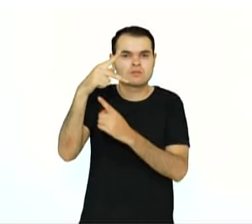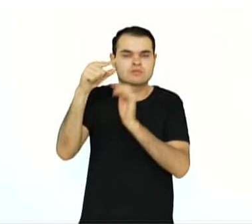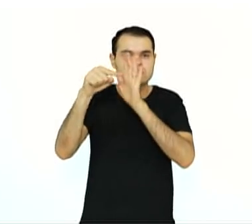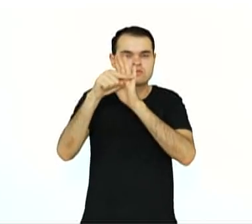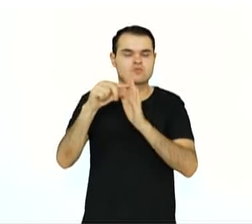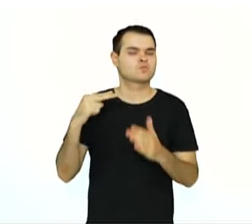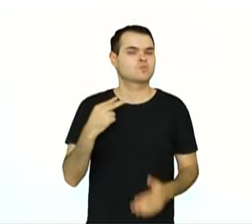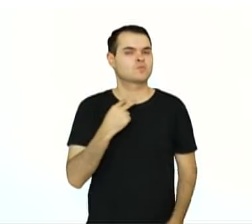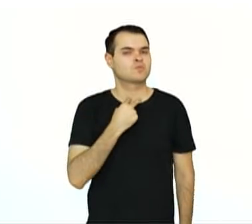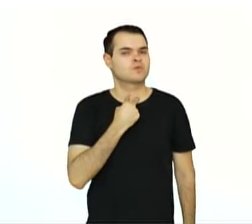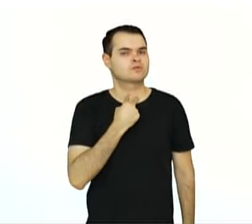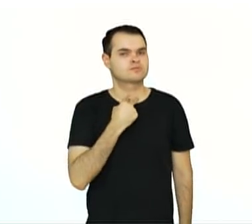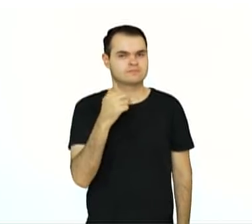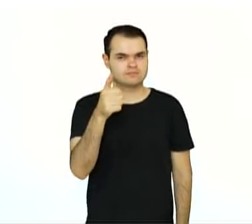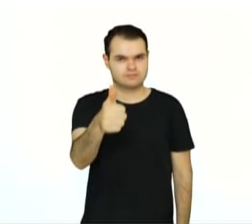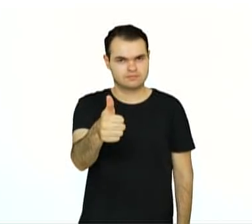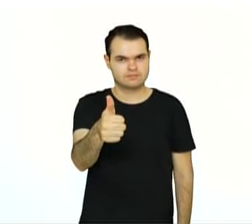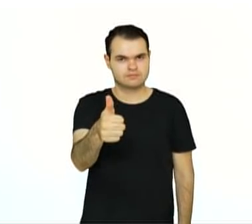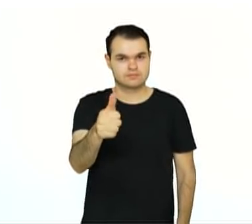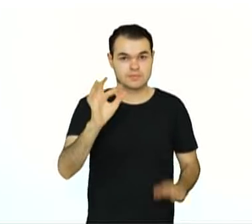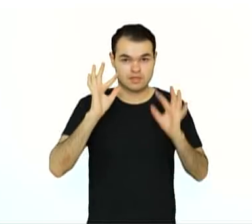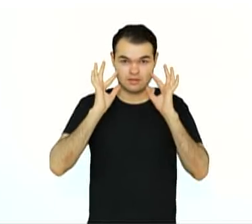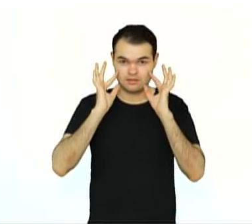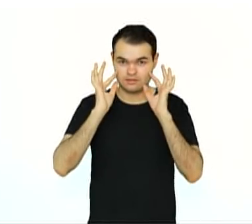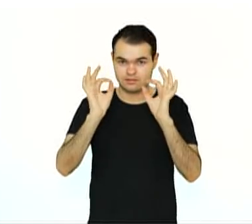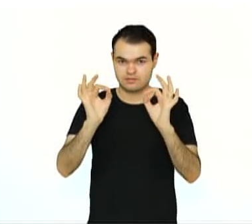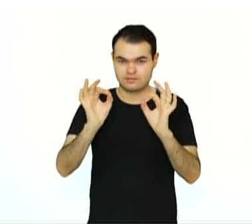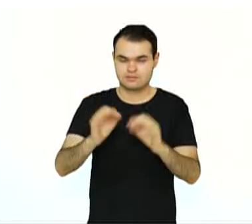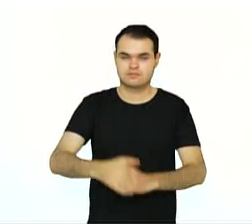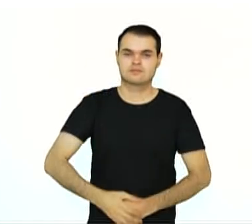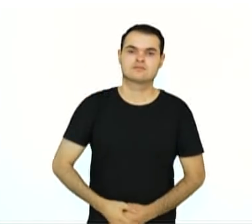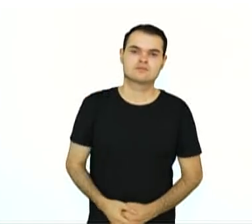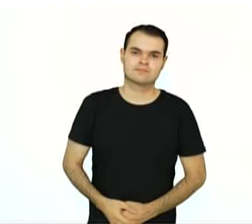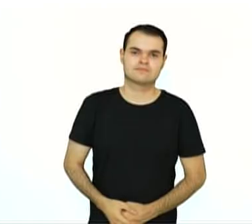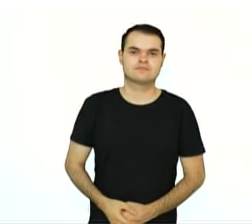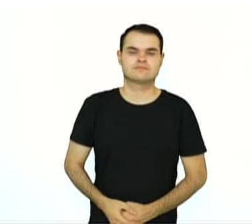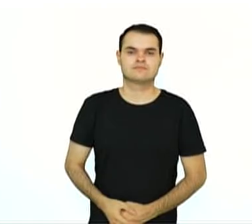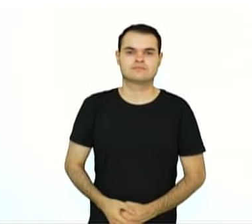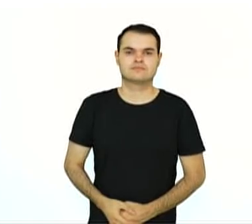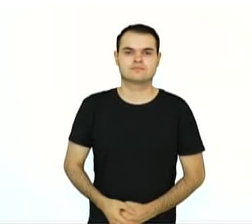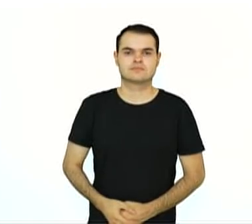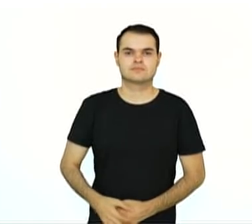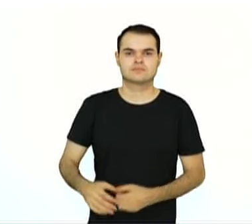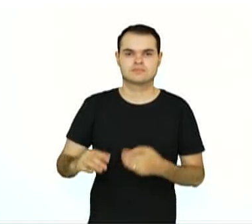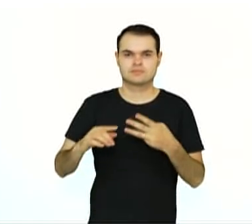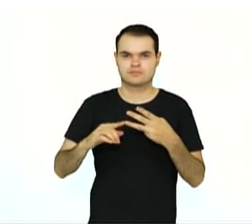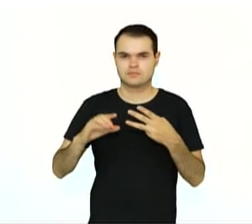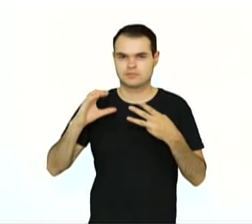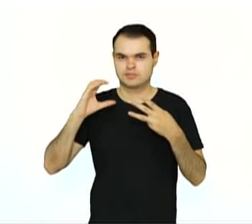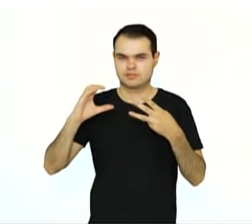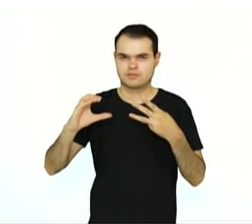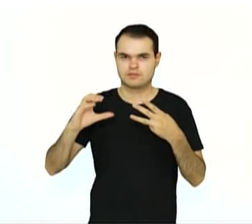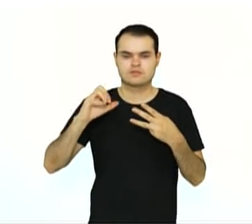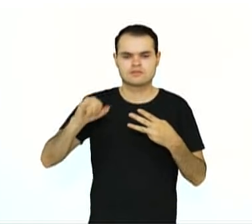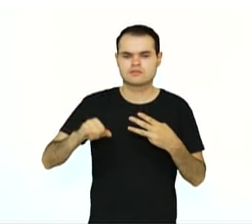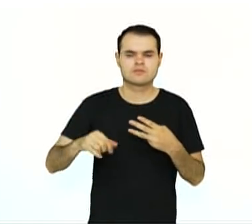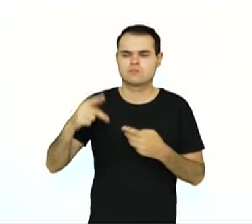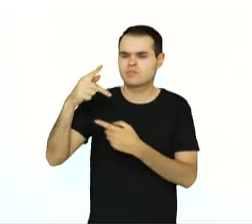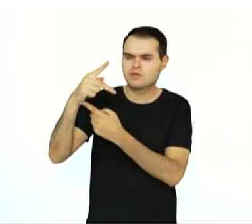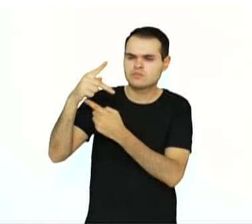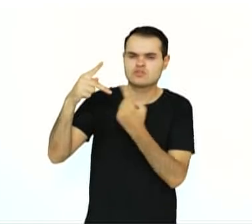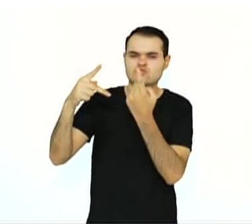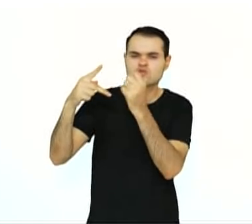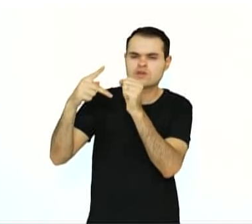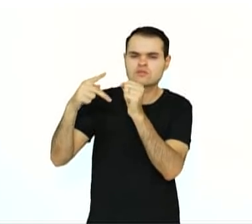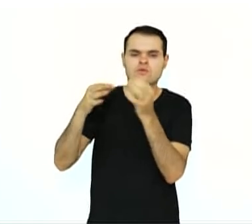Isso não pode acontecer, tá bom? Então, fique atento com isso. Na letra C, se o perímetro fosse 18 metros, quais seriam